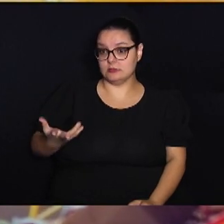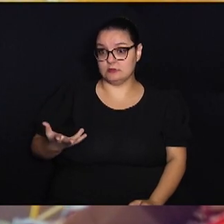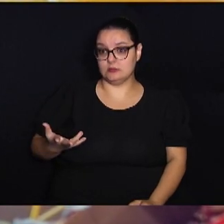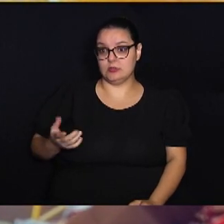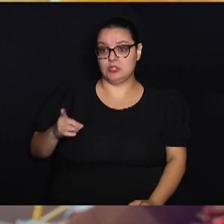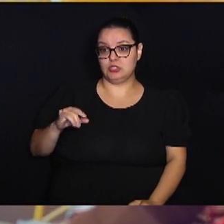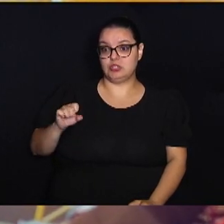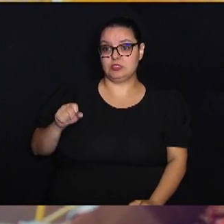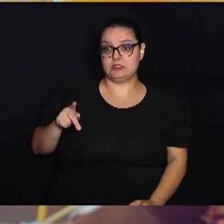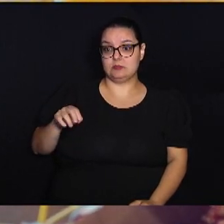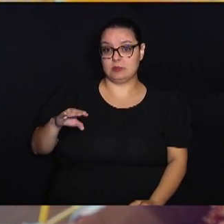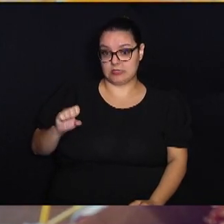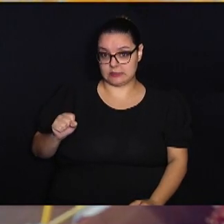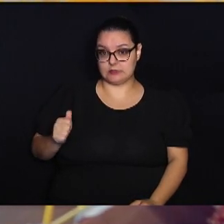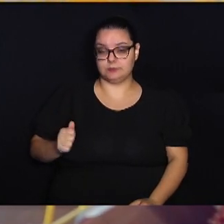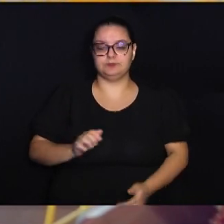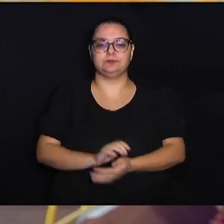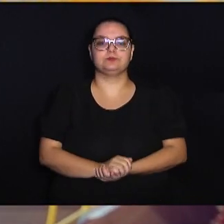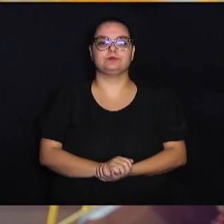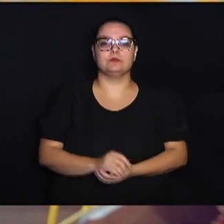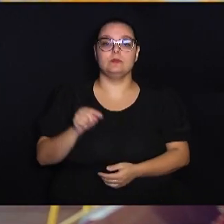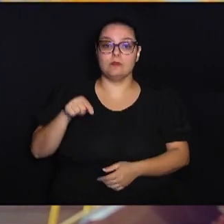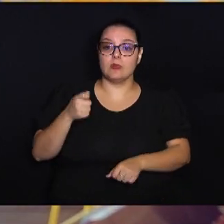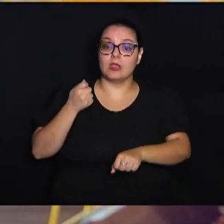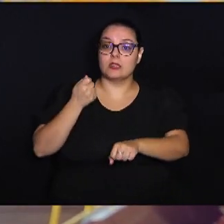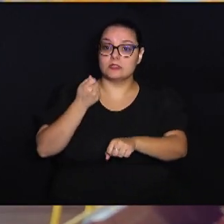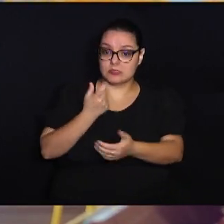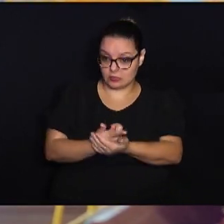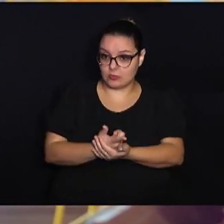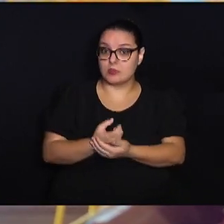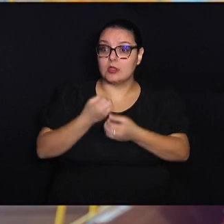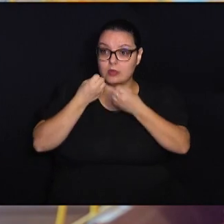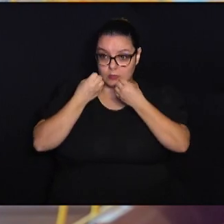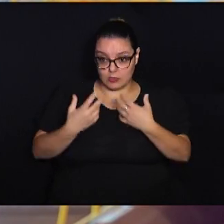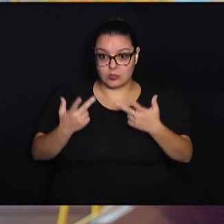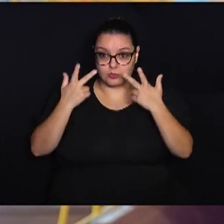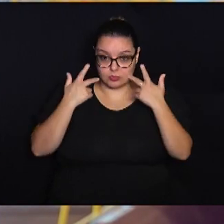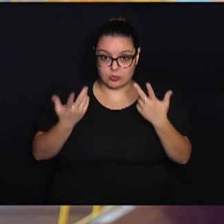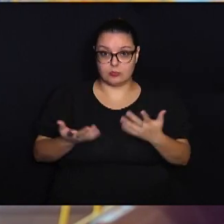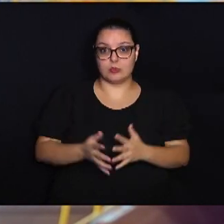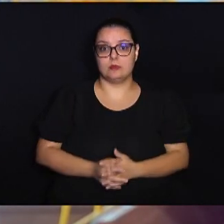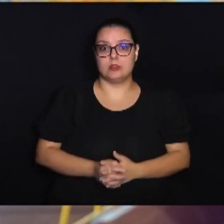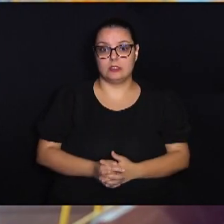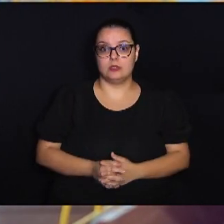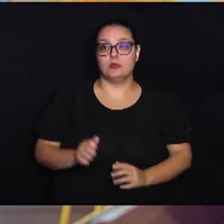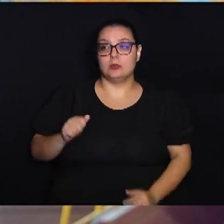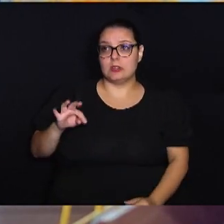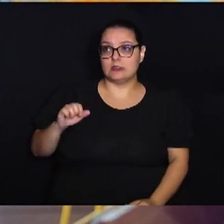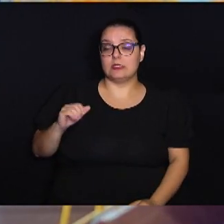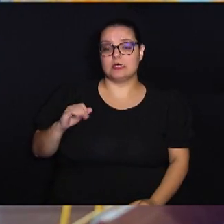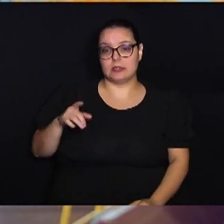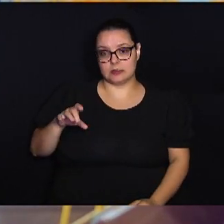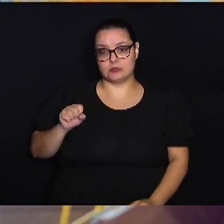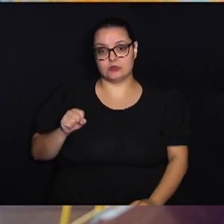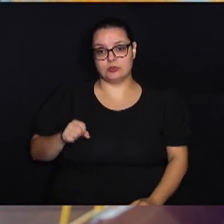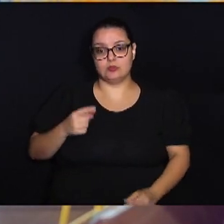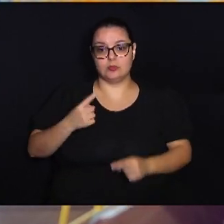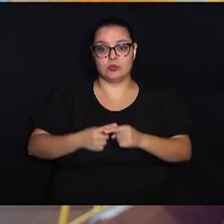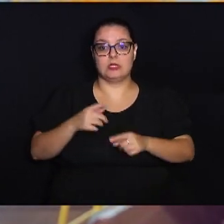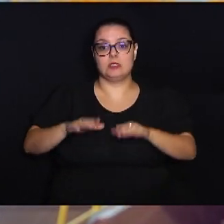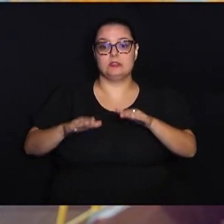que eu estou falando de componente importado? Porque quando o dólar sobe, tudo que é importado fica mais caro. Sobe